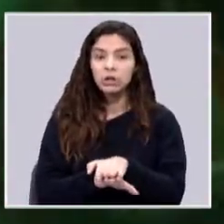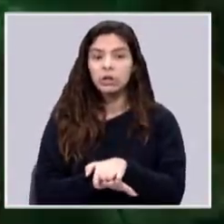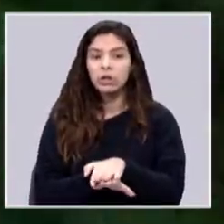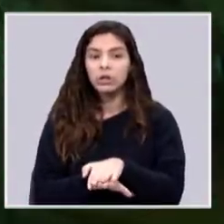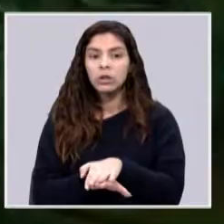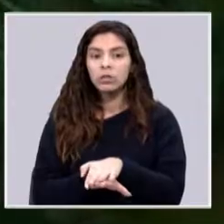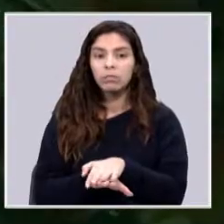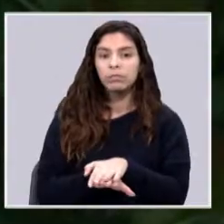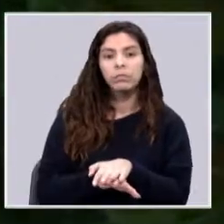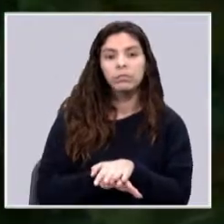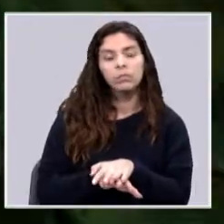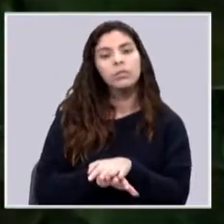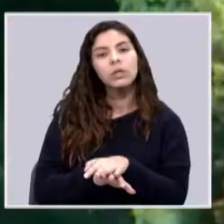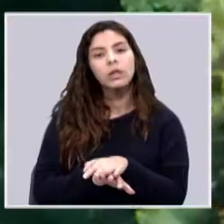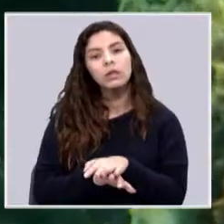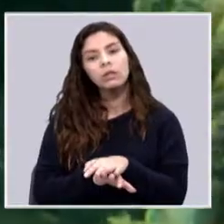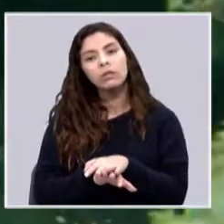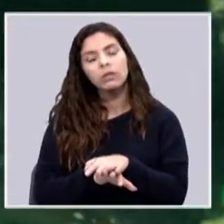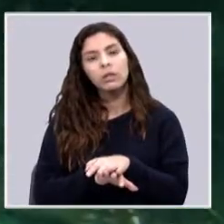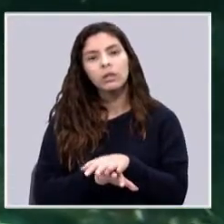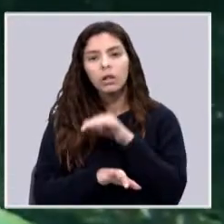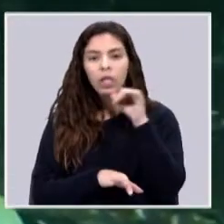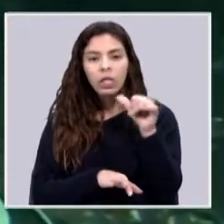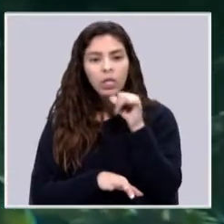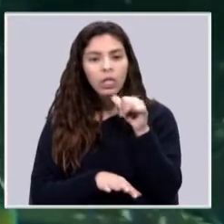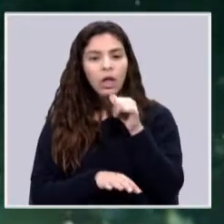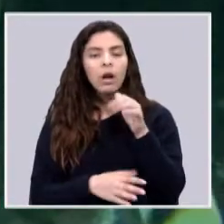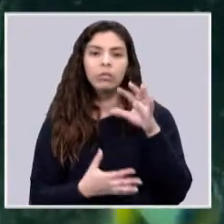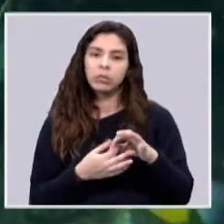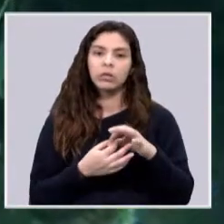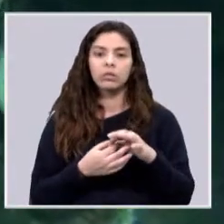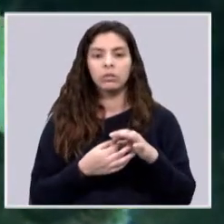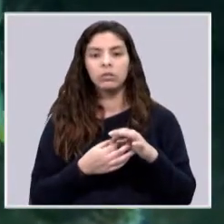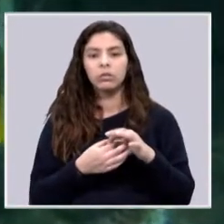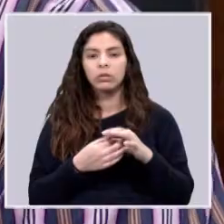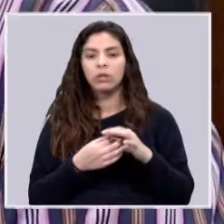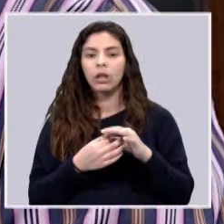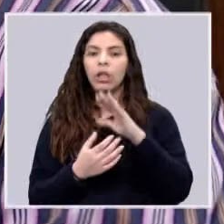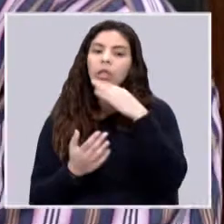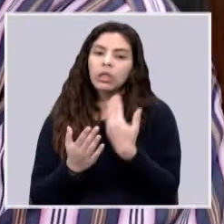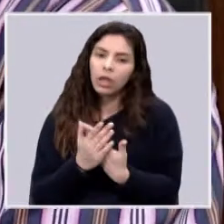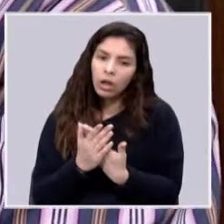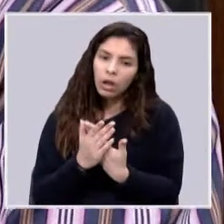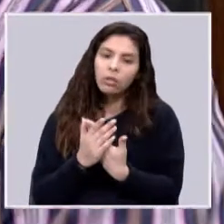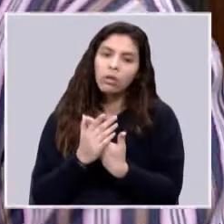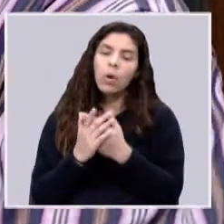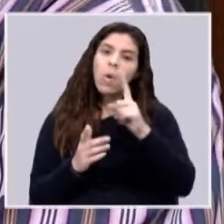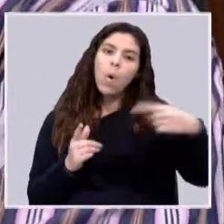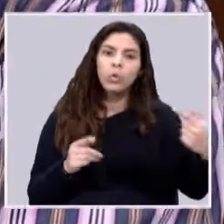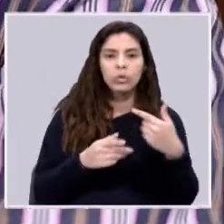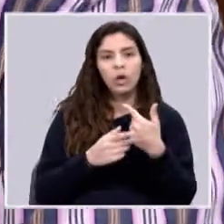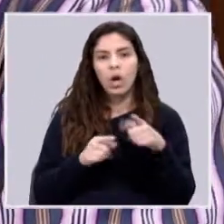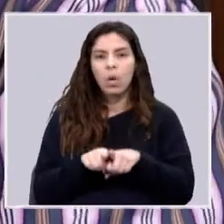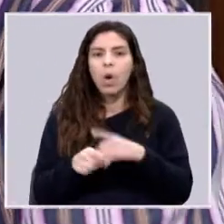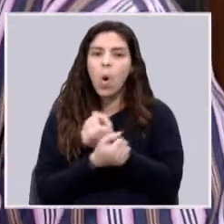verdade, os animais com os quais mais lidamos na Flying Sharks, convive bem com isso. E os